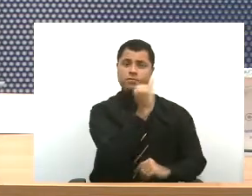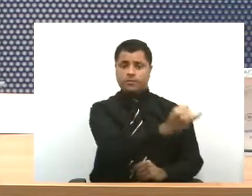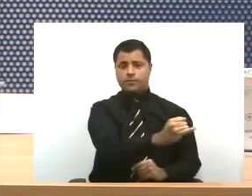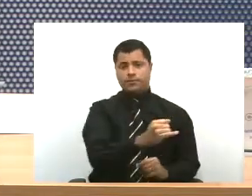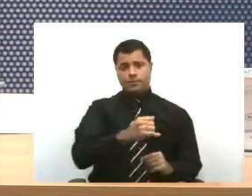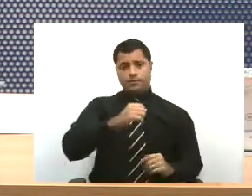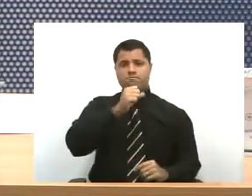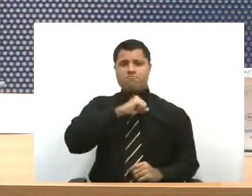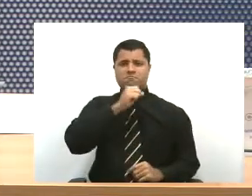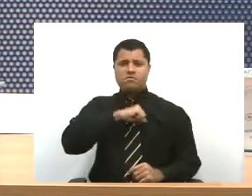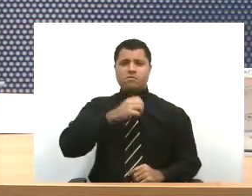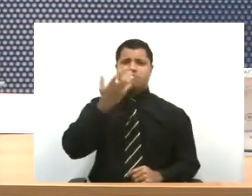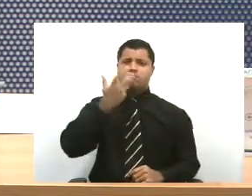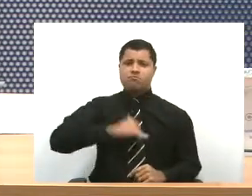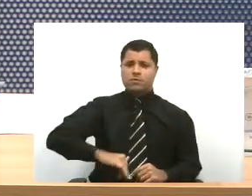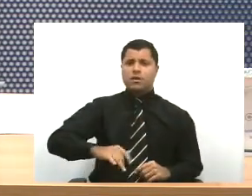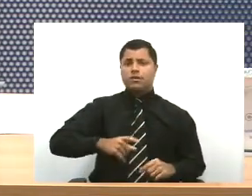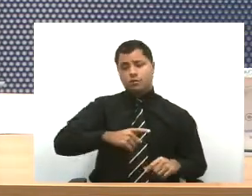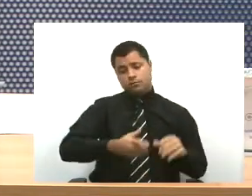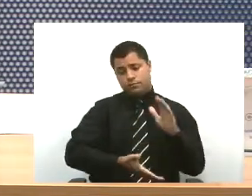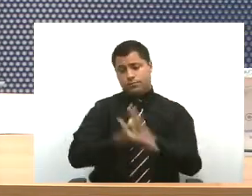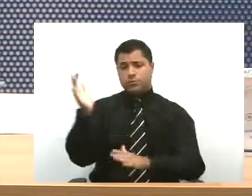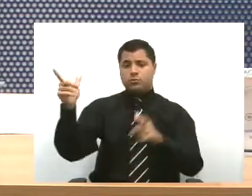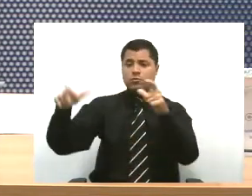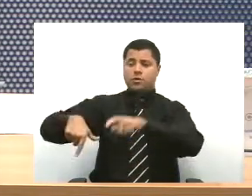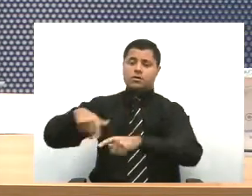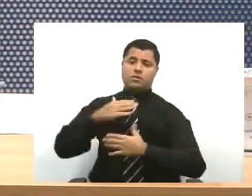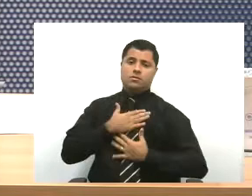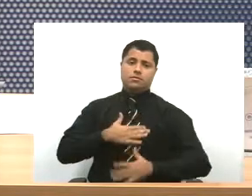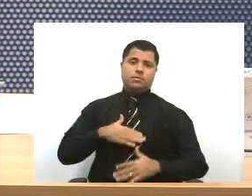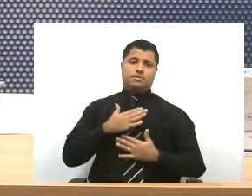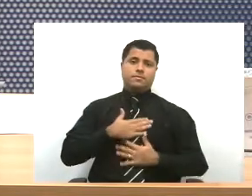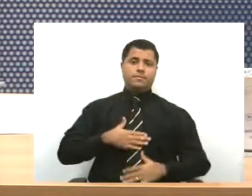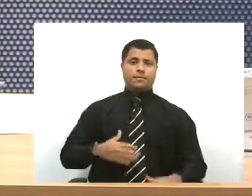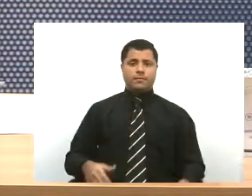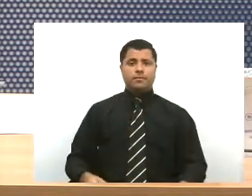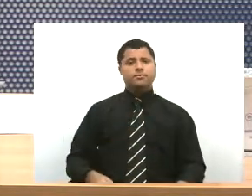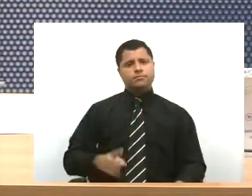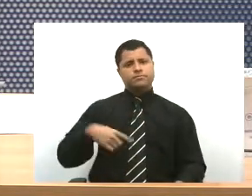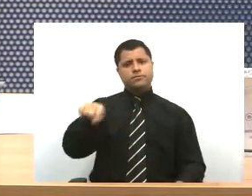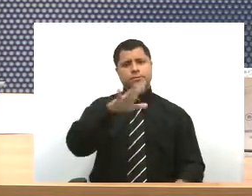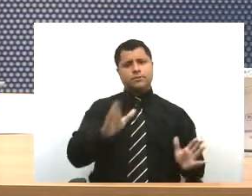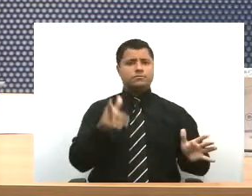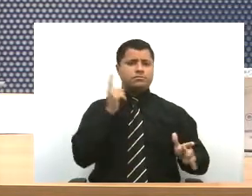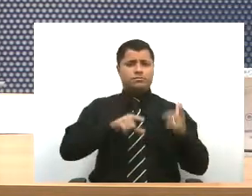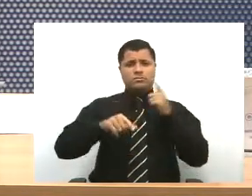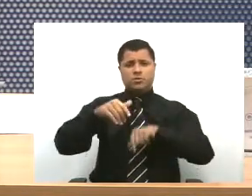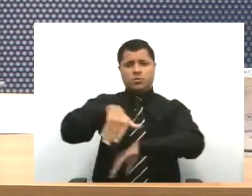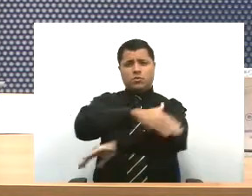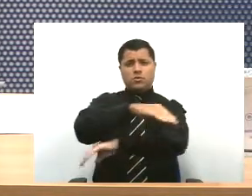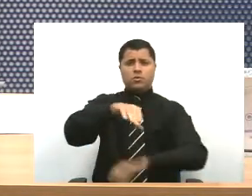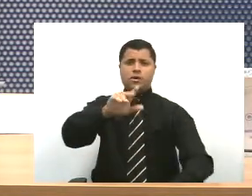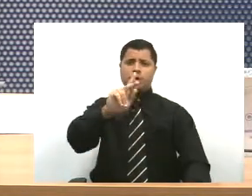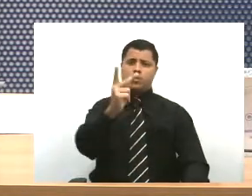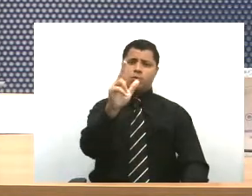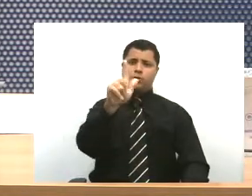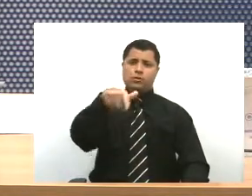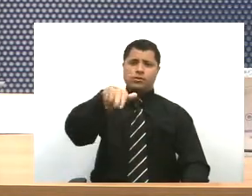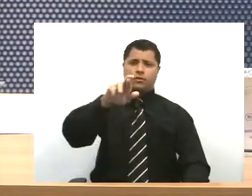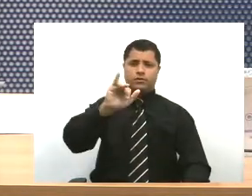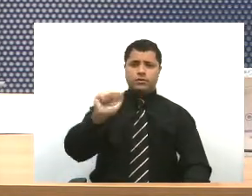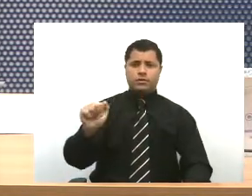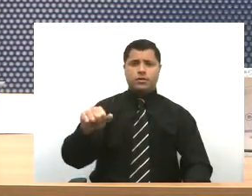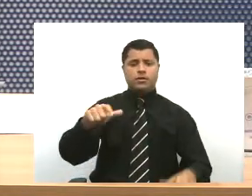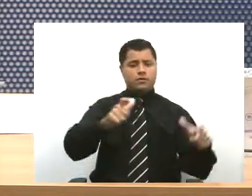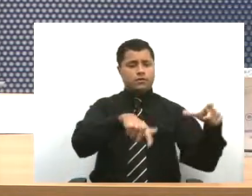gestantes, idosos e para um ponto seguro. Hoje nós conseguimos implantar já na Rua Hungria, Vila Flórida, onde nós já